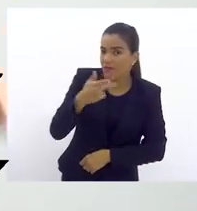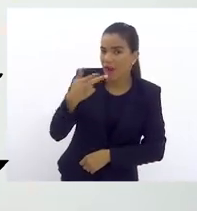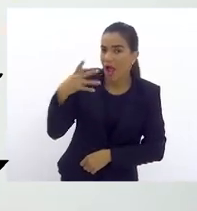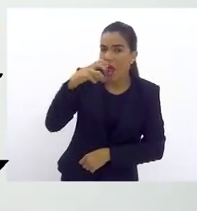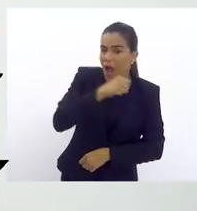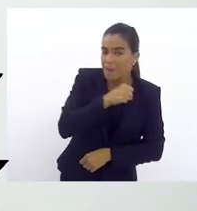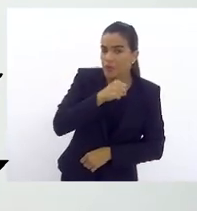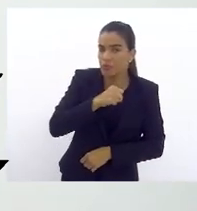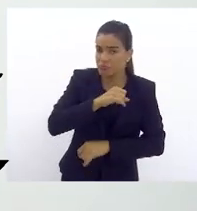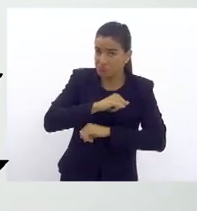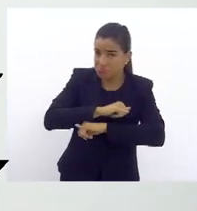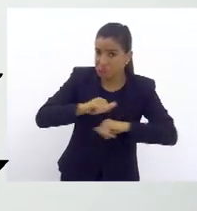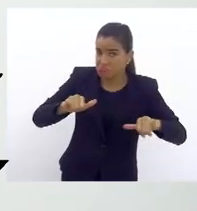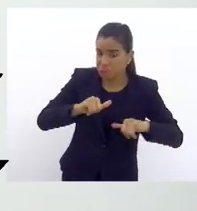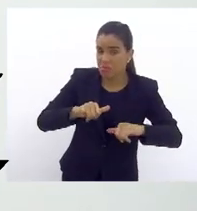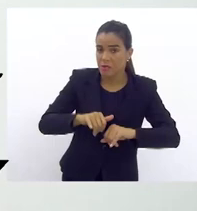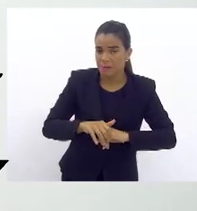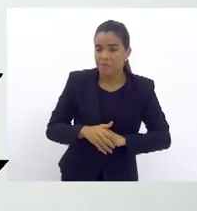rápida